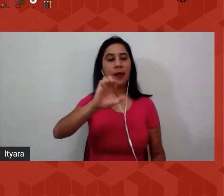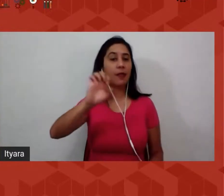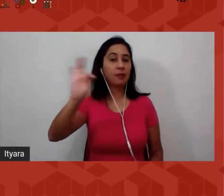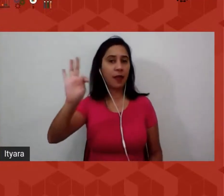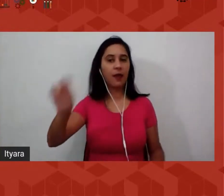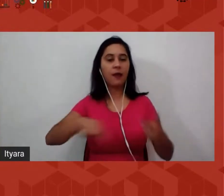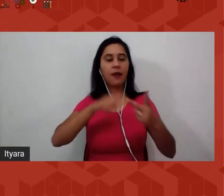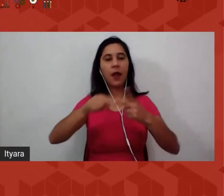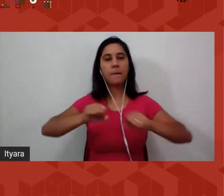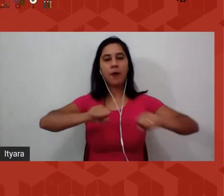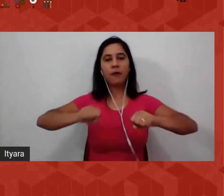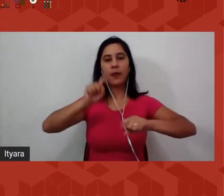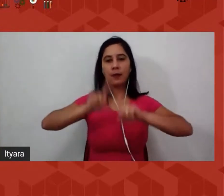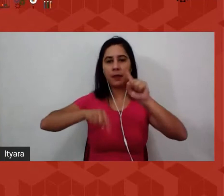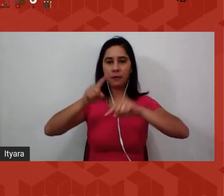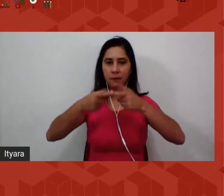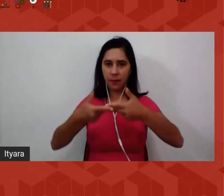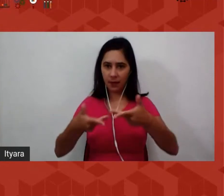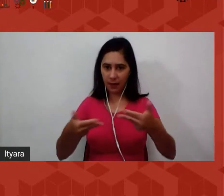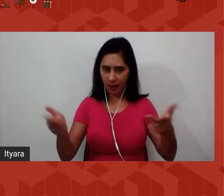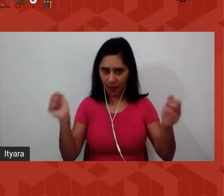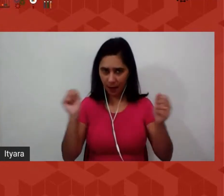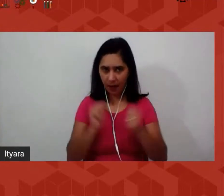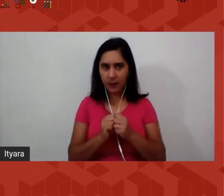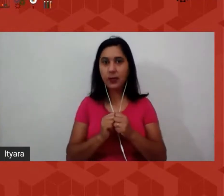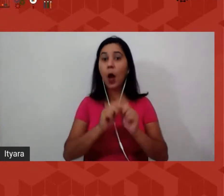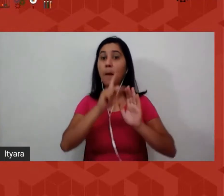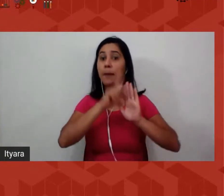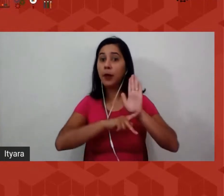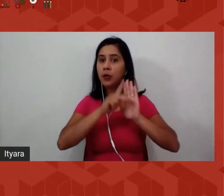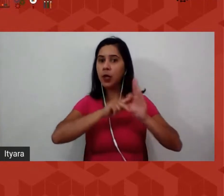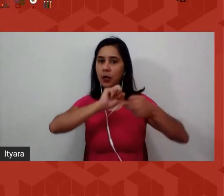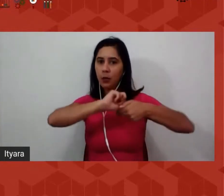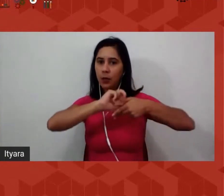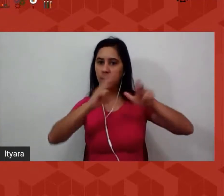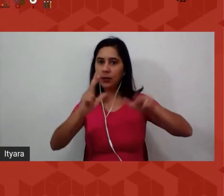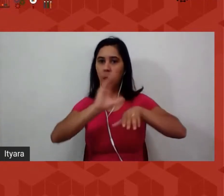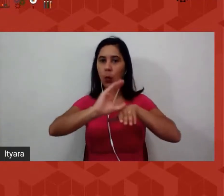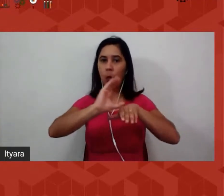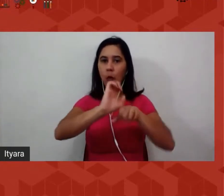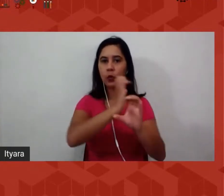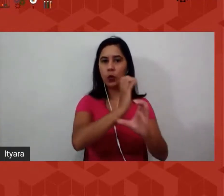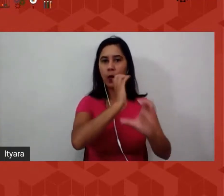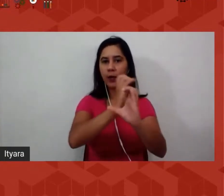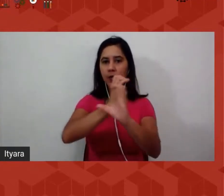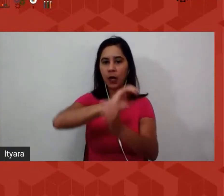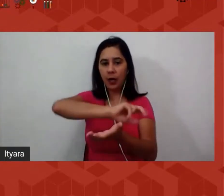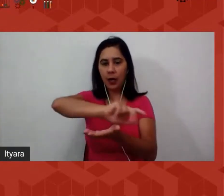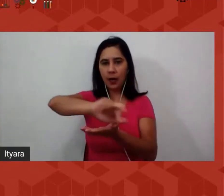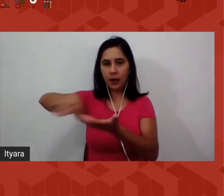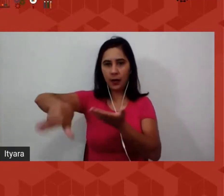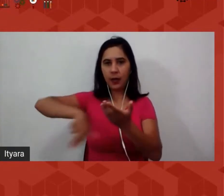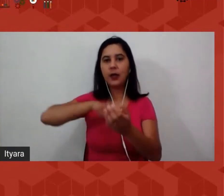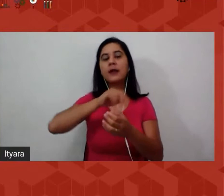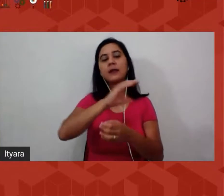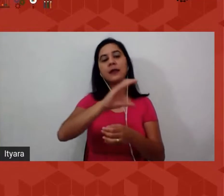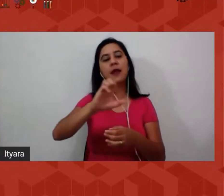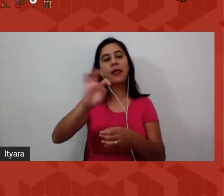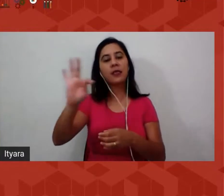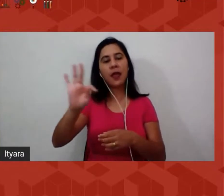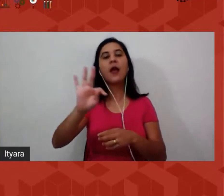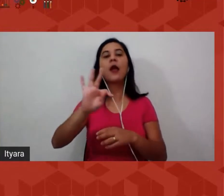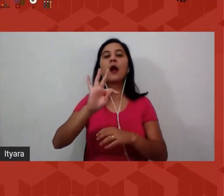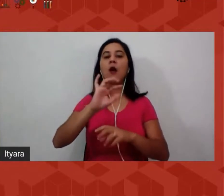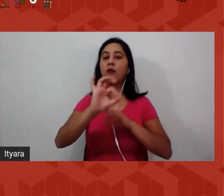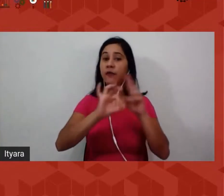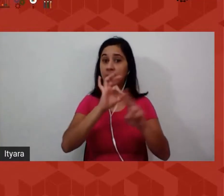e Movimenta Materiais, projeto de modernização dos cursos de engenharia do CCT UFSCar, sob apoio da CAPES